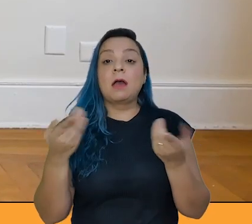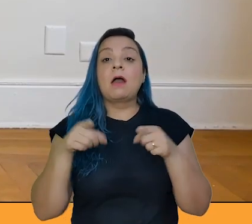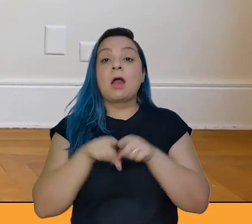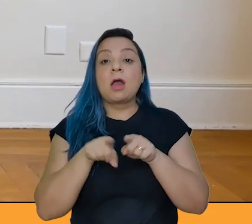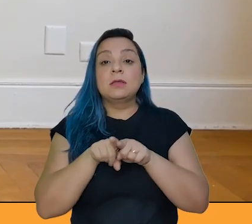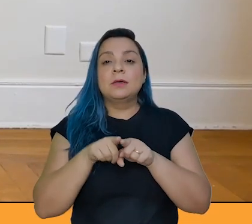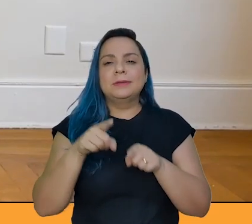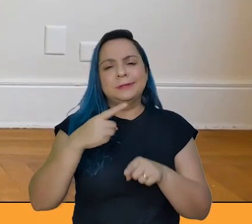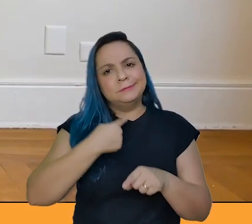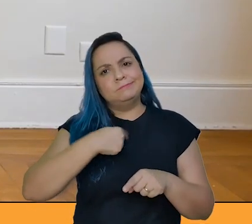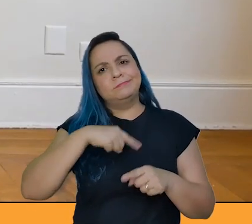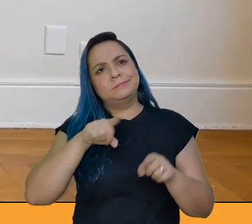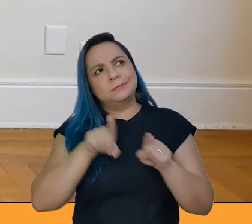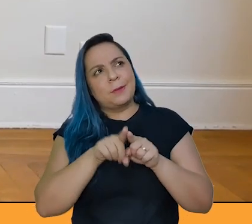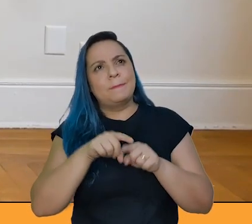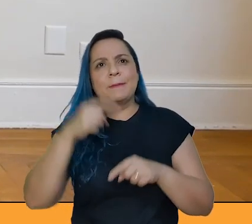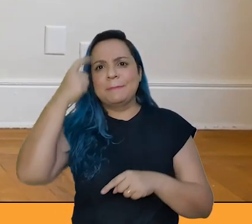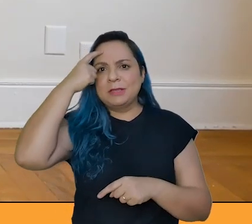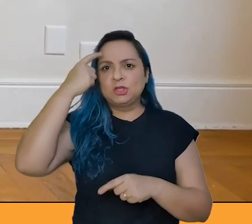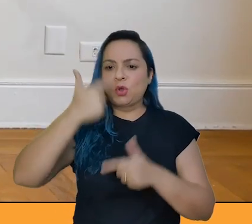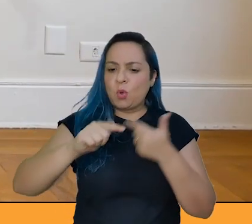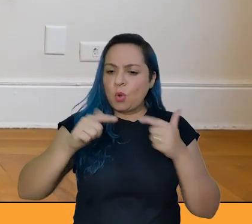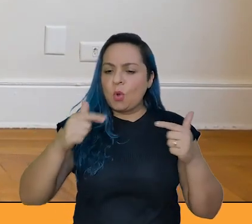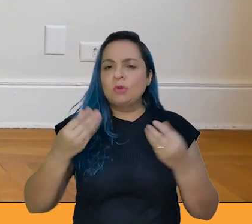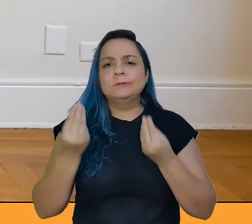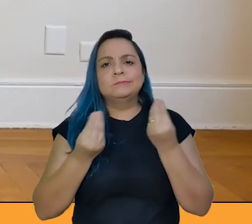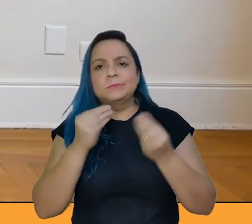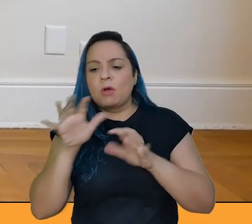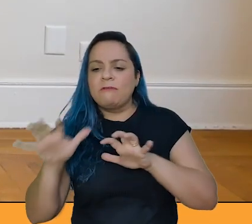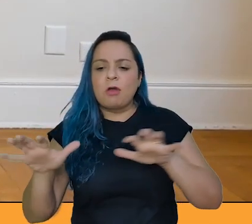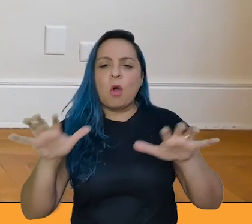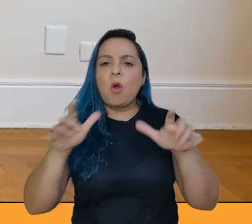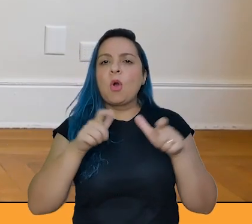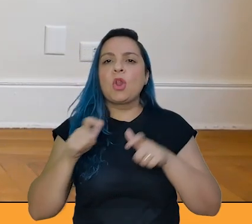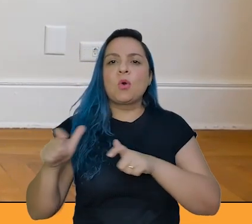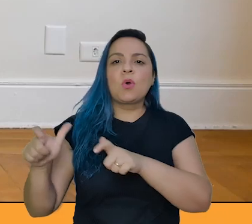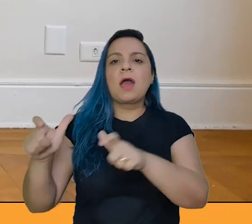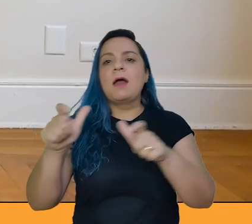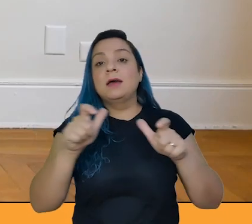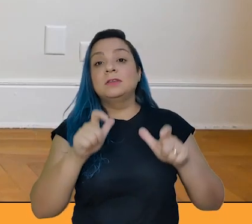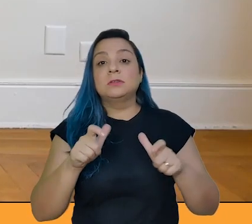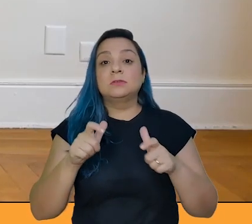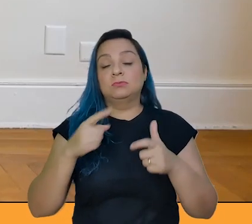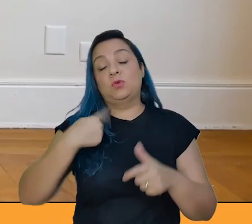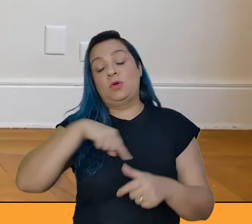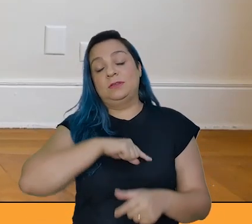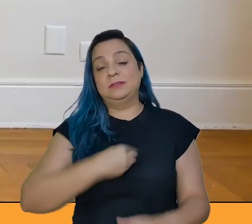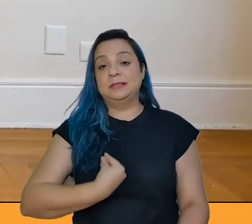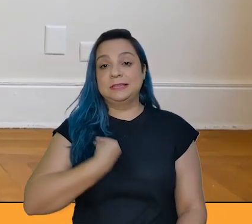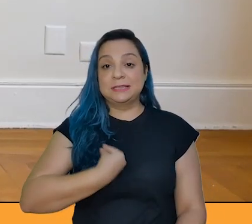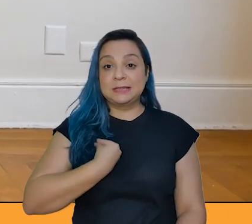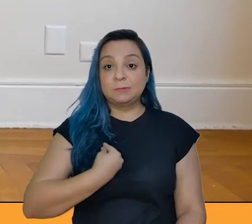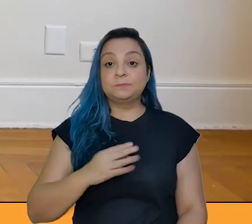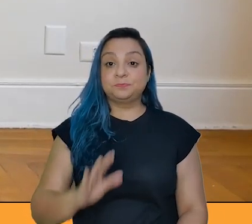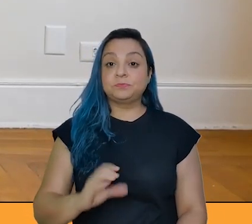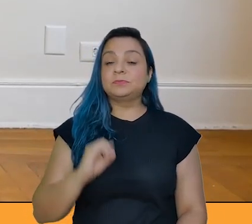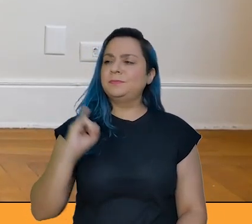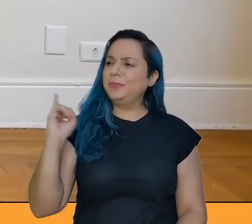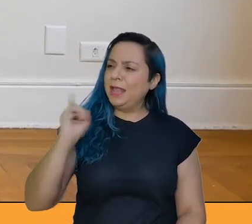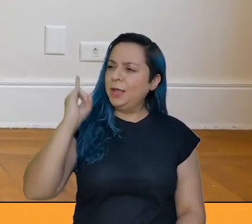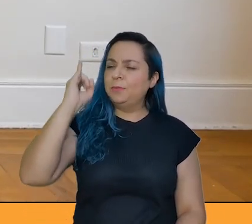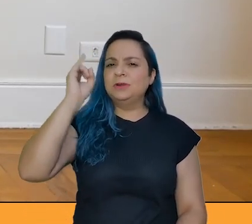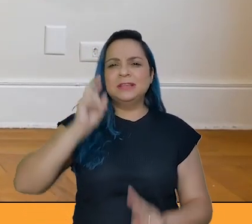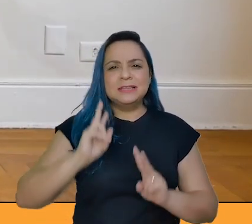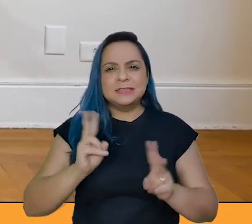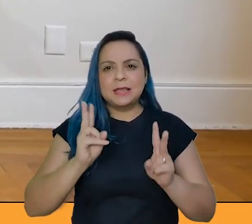mas também para ir pensando em outras formas, em outros lugares aonde nós estamos. É importante sempre a